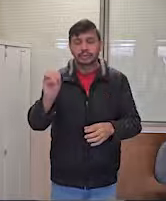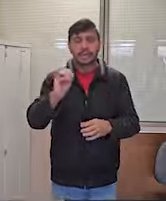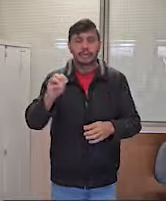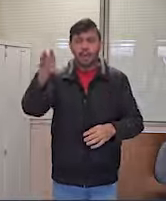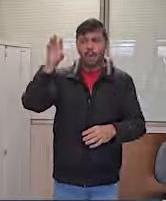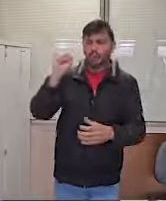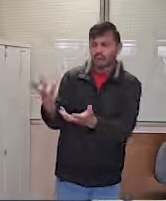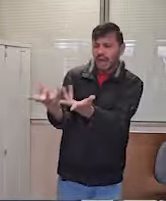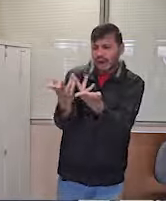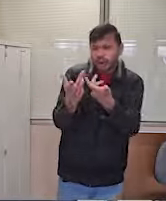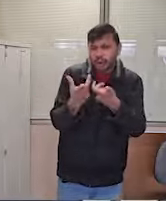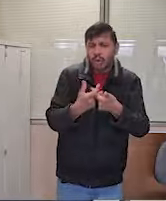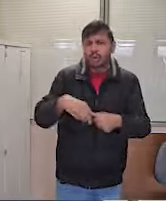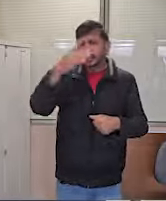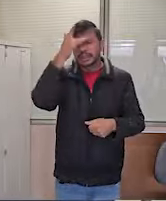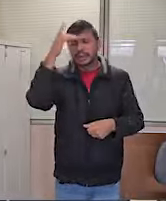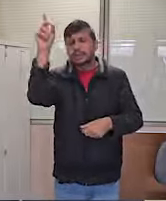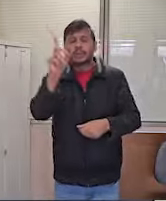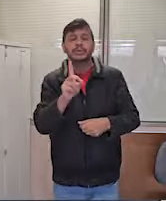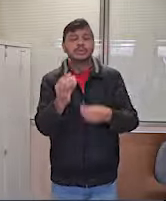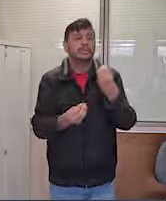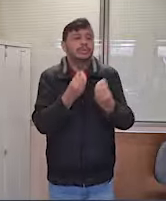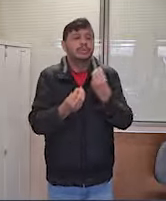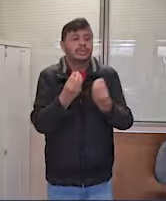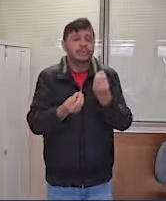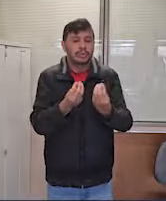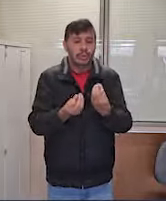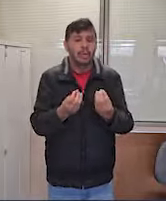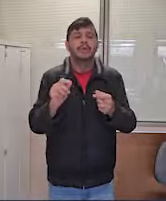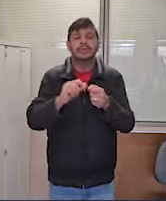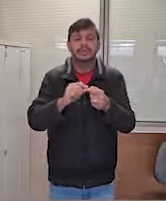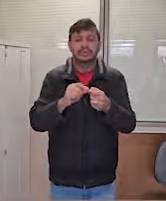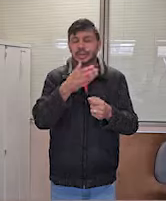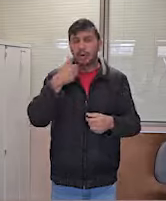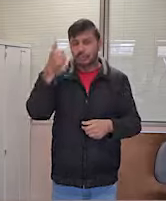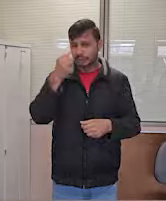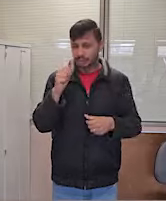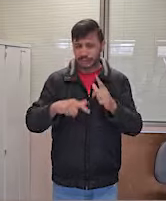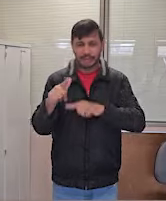ouça as pessoas com deficiência para saber como vamos fazer o melhor trabalho.